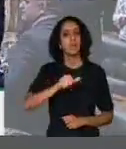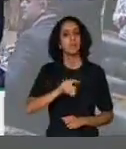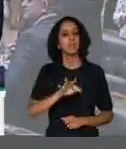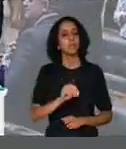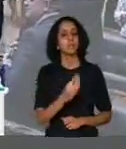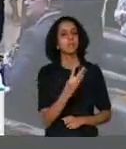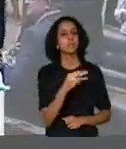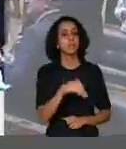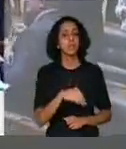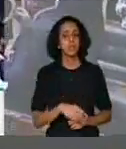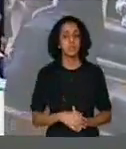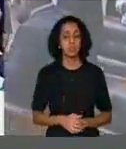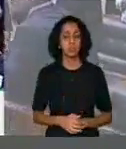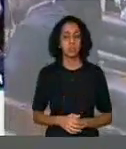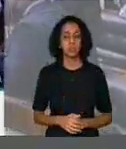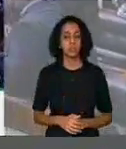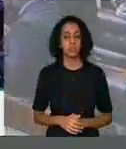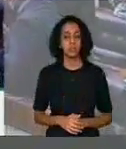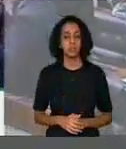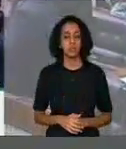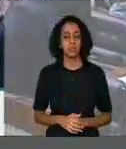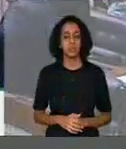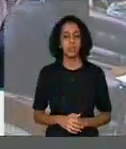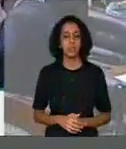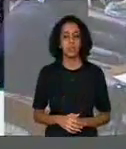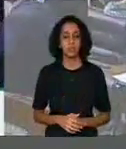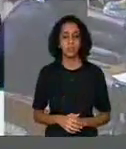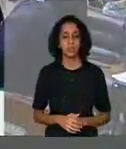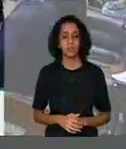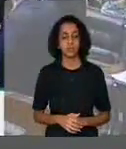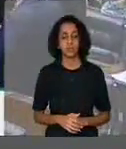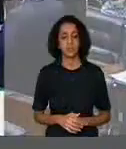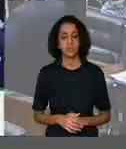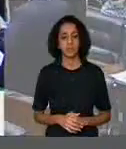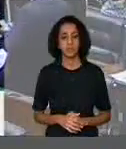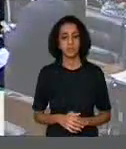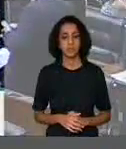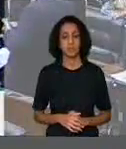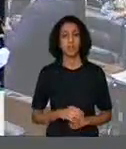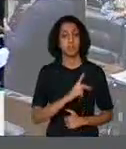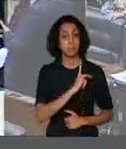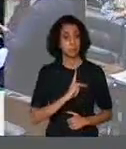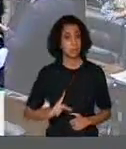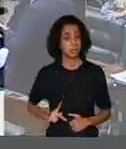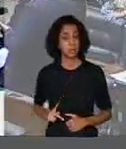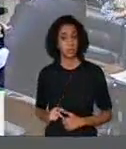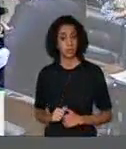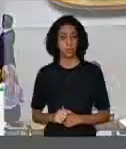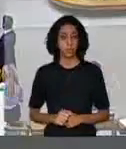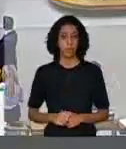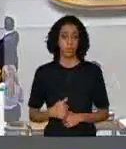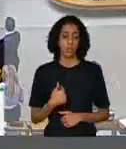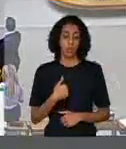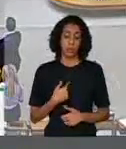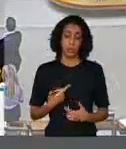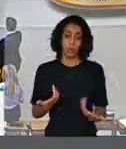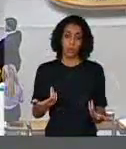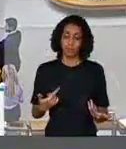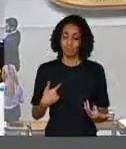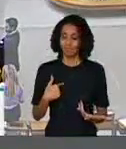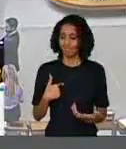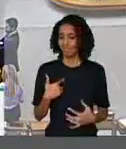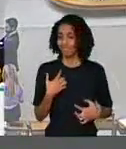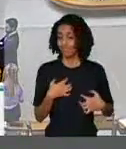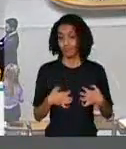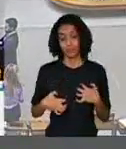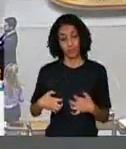3 minutos. Senhor presidente, eu venho aqui mostrar meu profundo receio